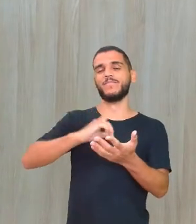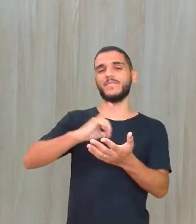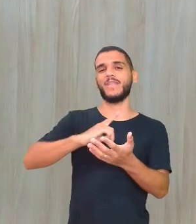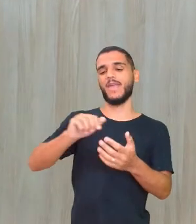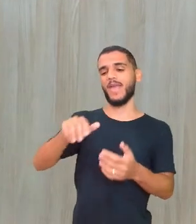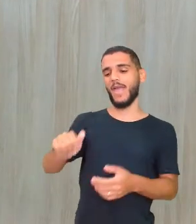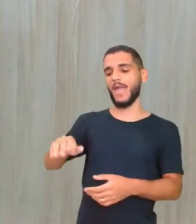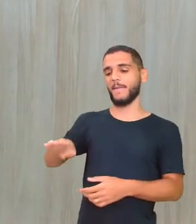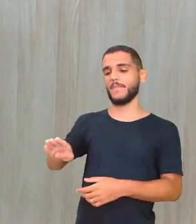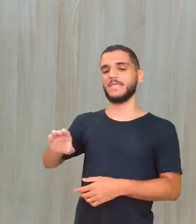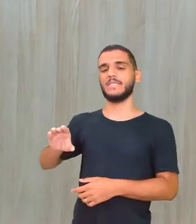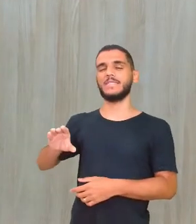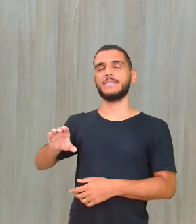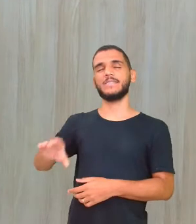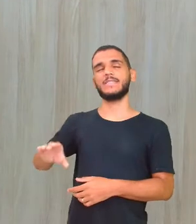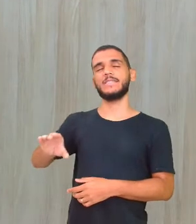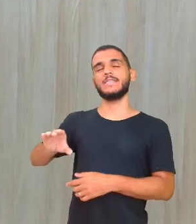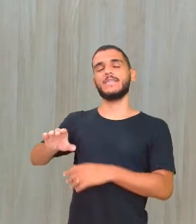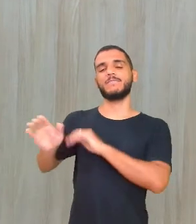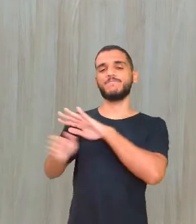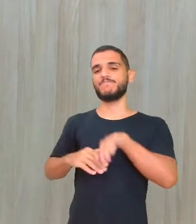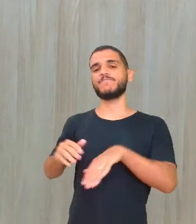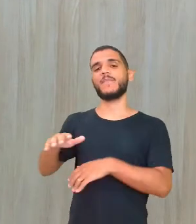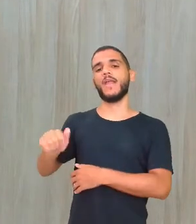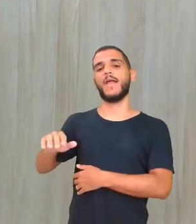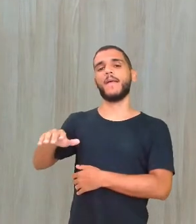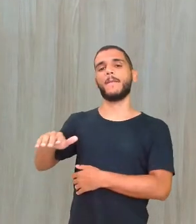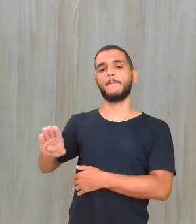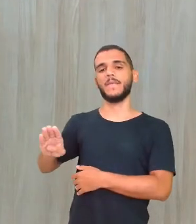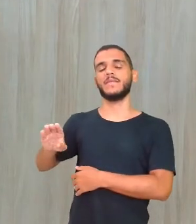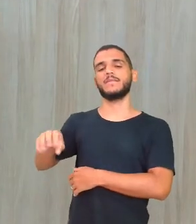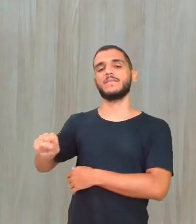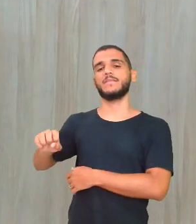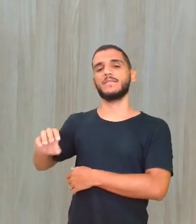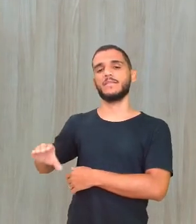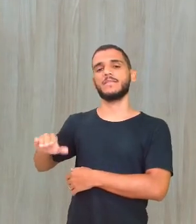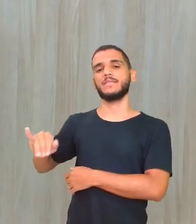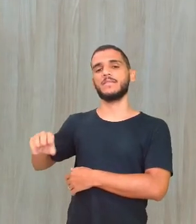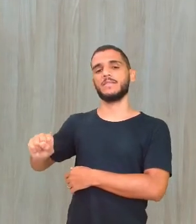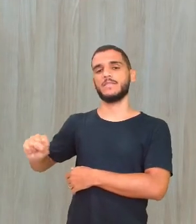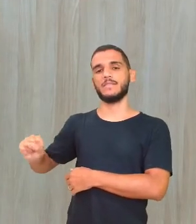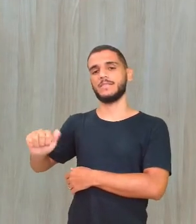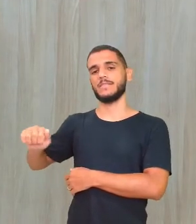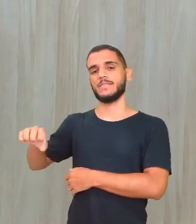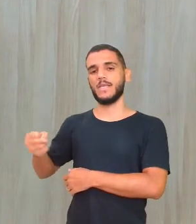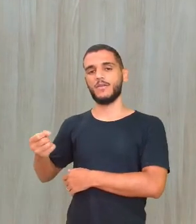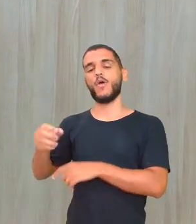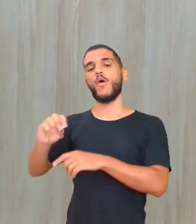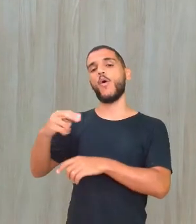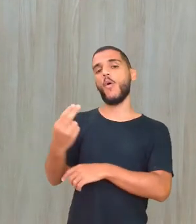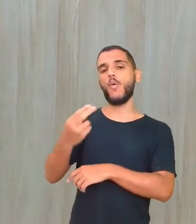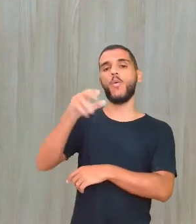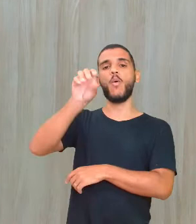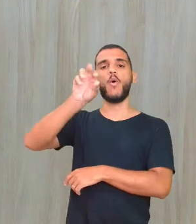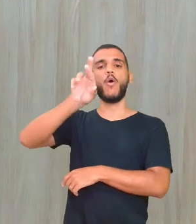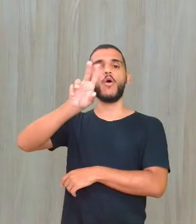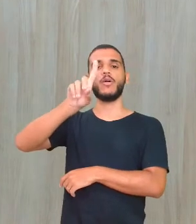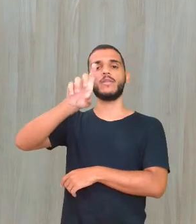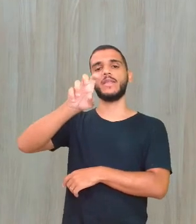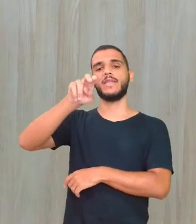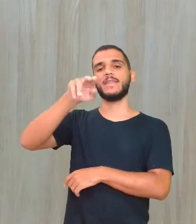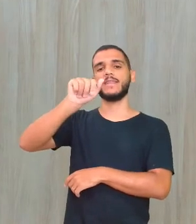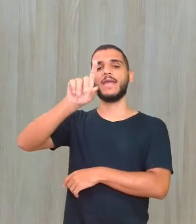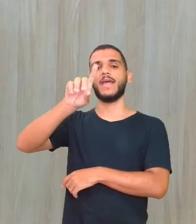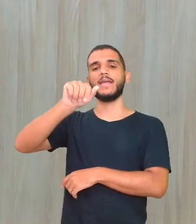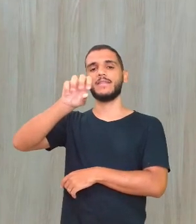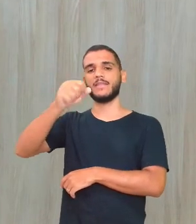abscissas ou das ordenadas e, principalmente, quando ele é o encontro delas duas. Mas não tem erro, não, gente. É o